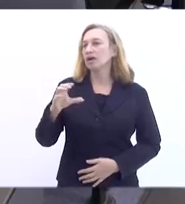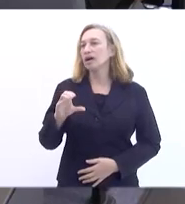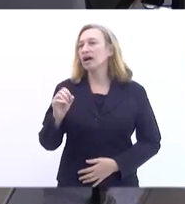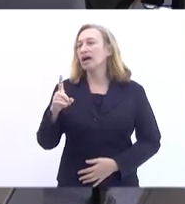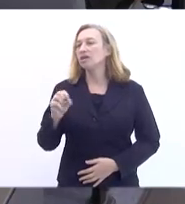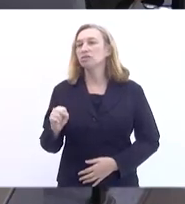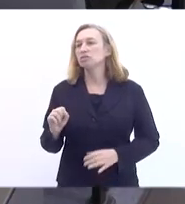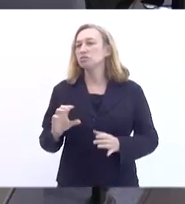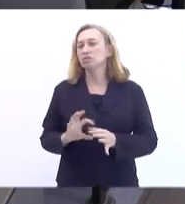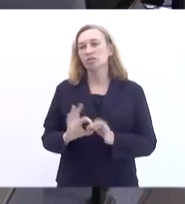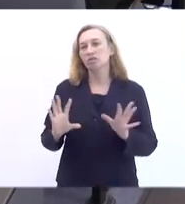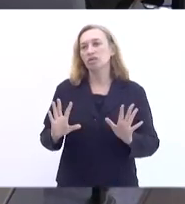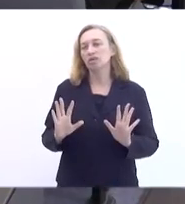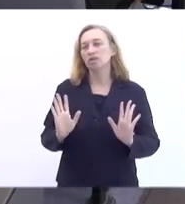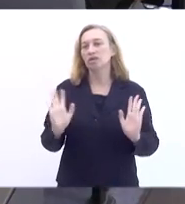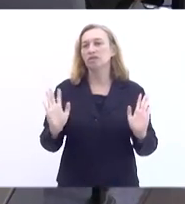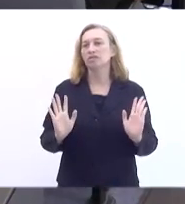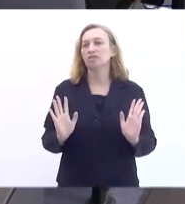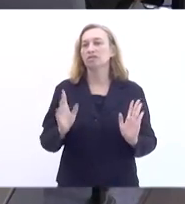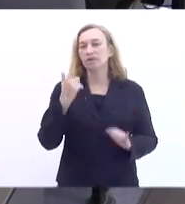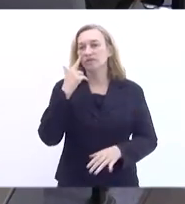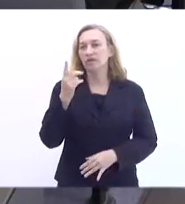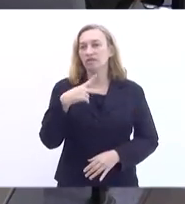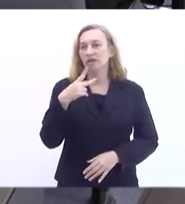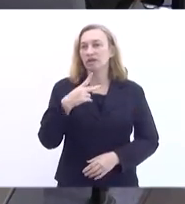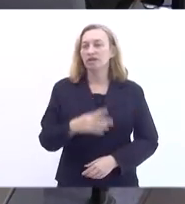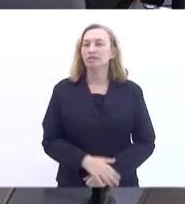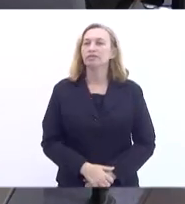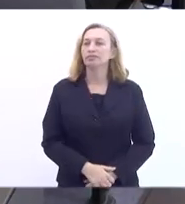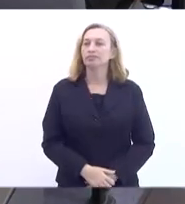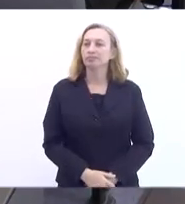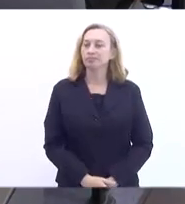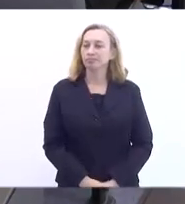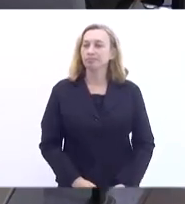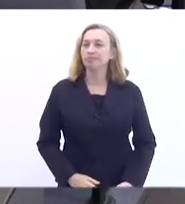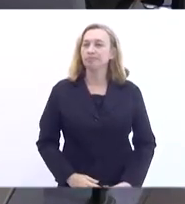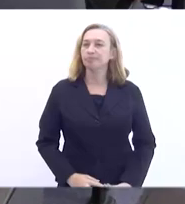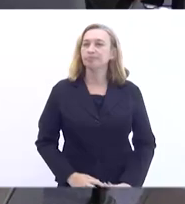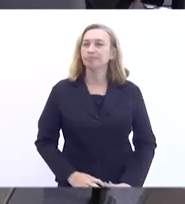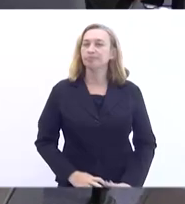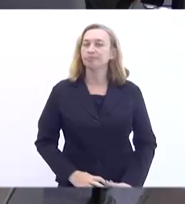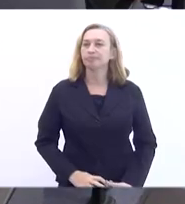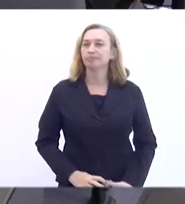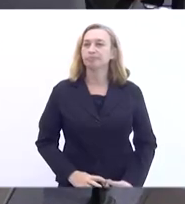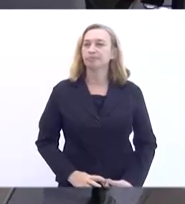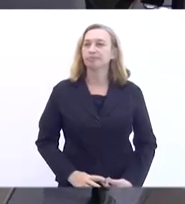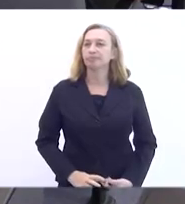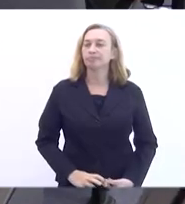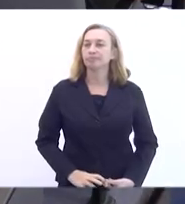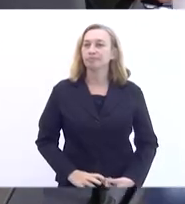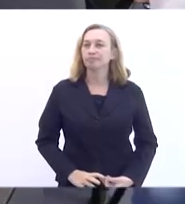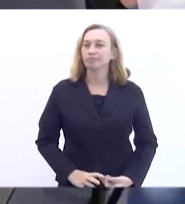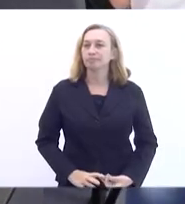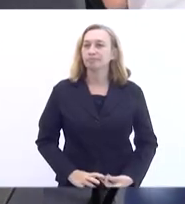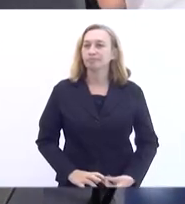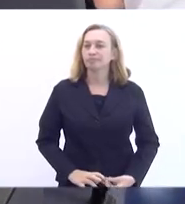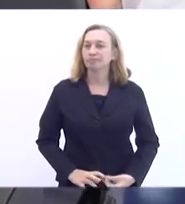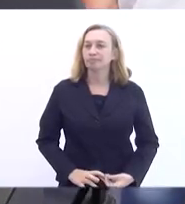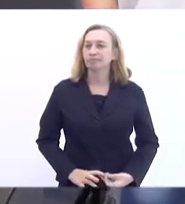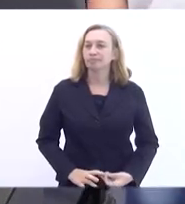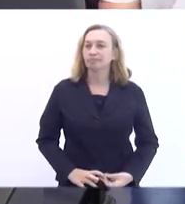Senhor é como se organizar lembrando a reunião de trabalho